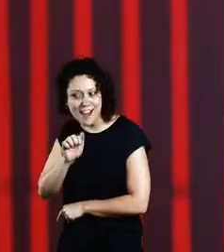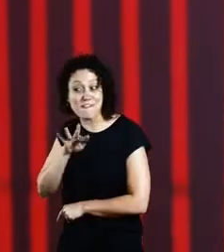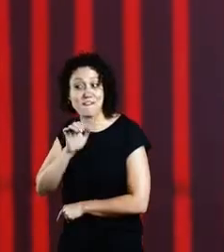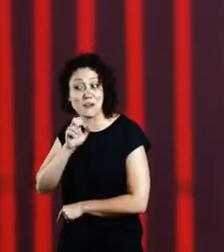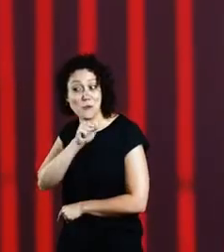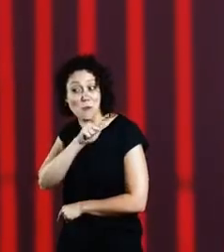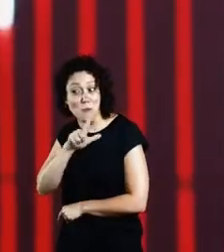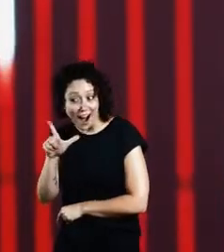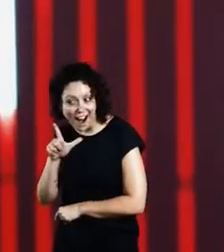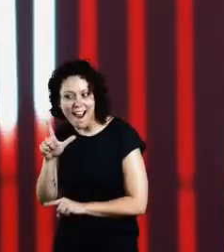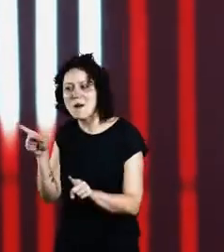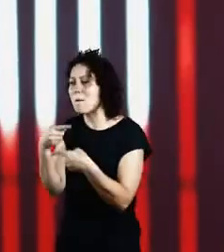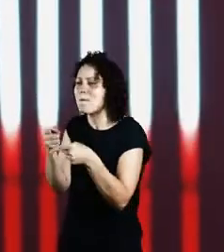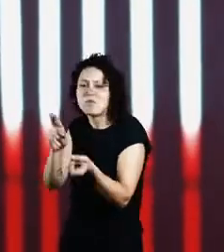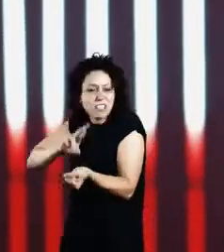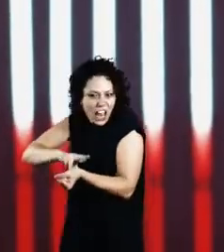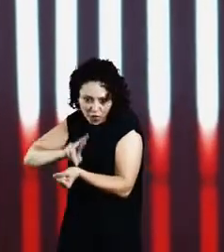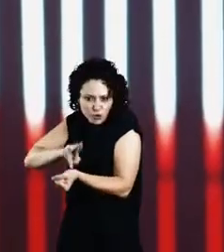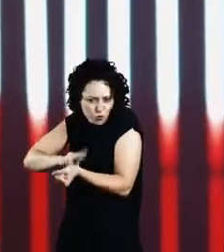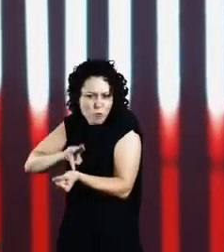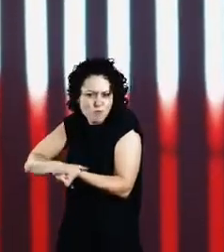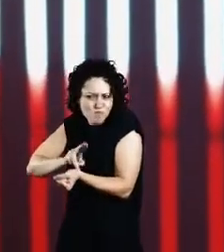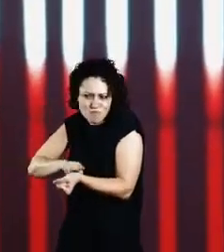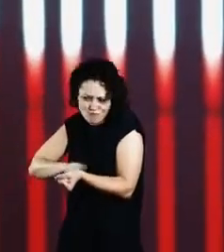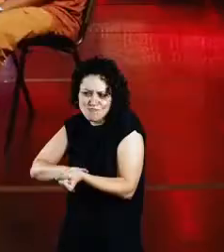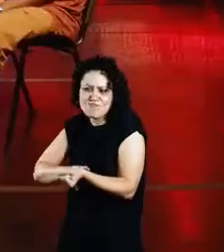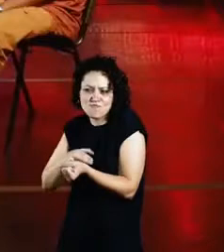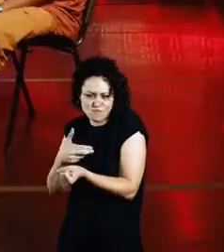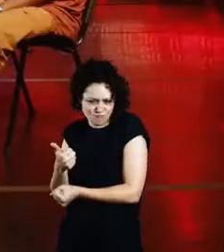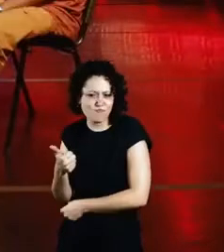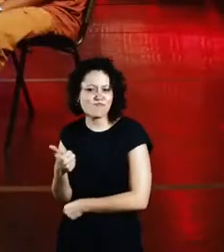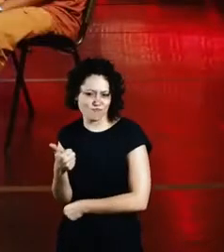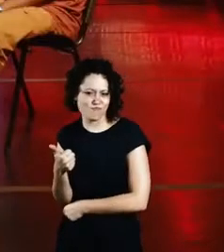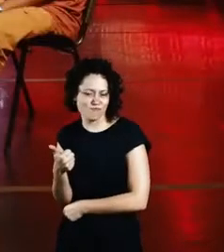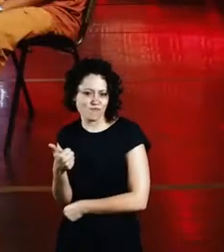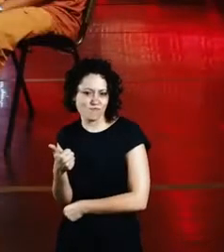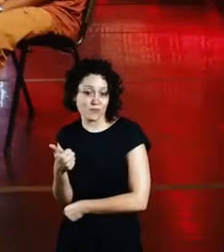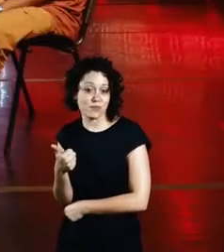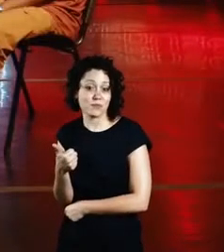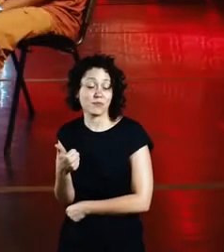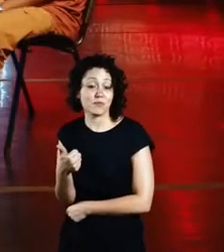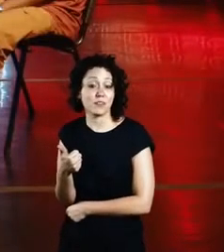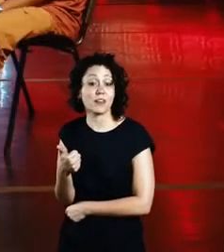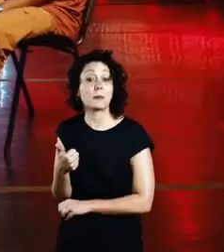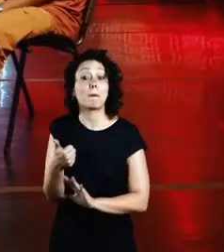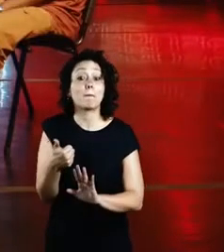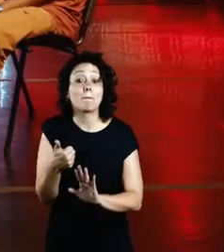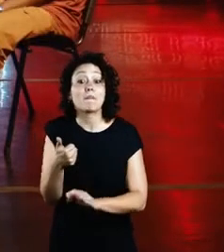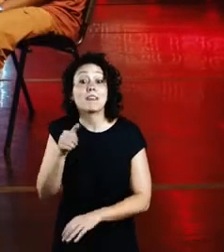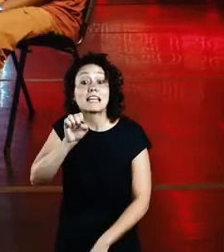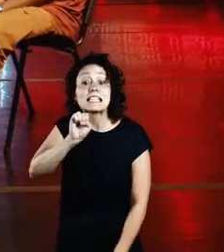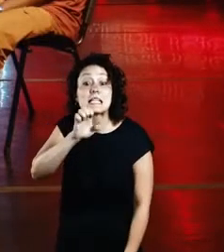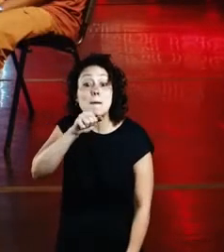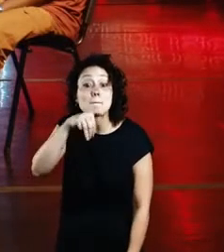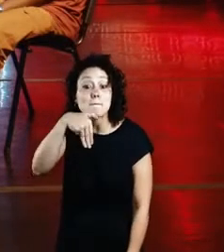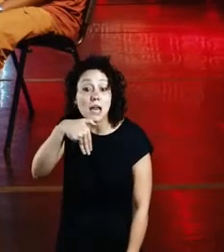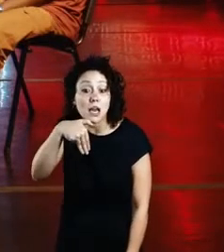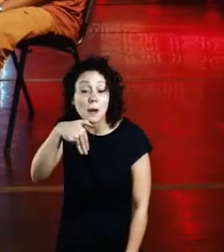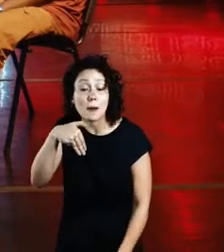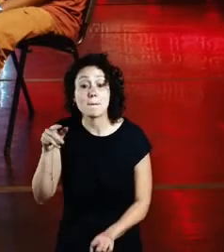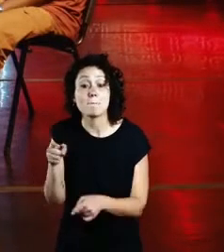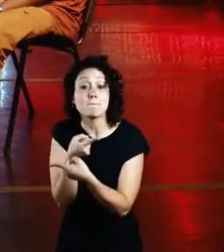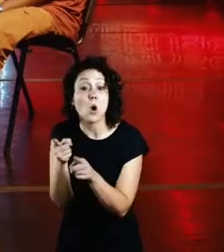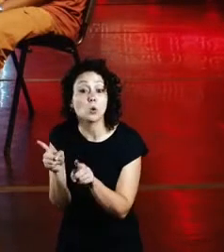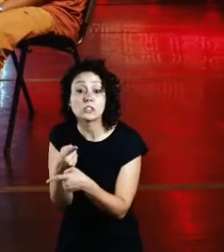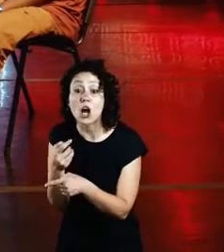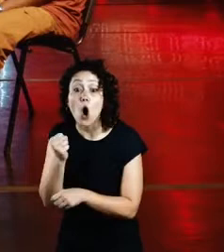MCB tocou 20 anos. É. Mas o Same, quantos anos tocou? Sem ninguém saber, uns 8 anos, ninguém